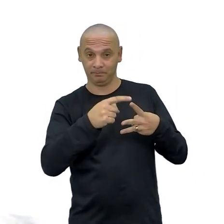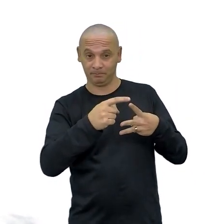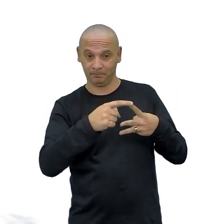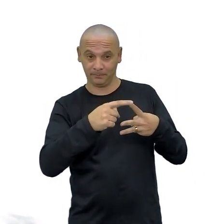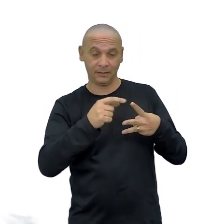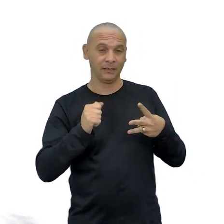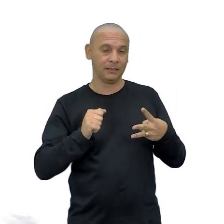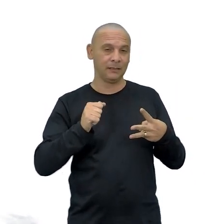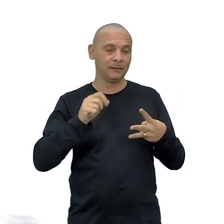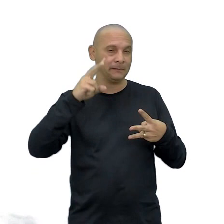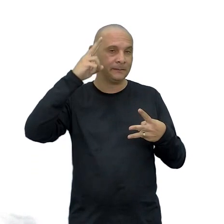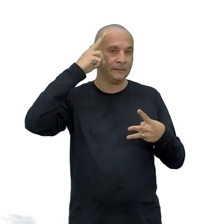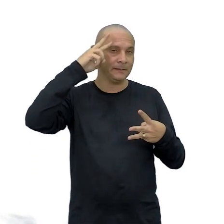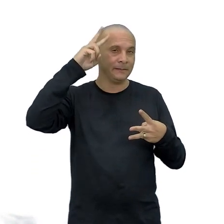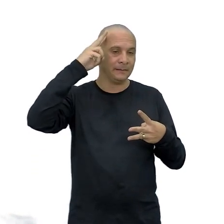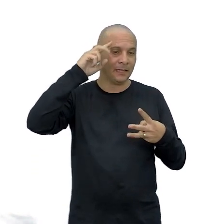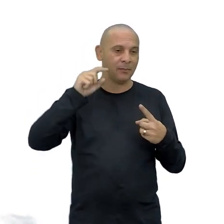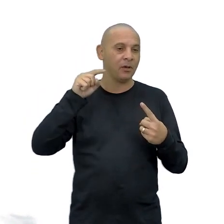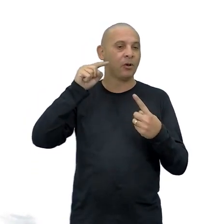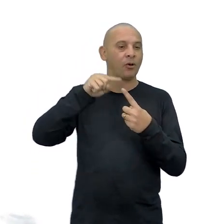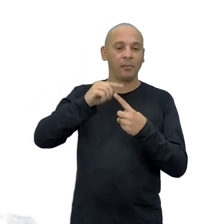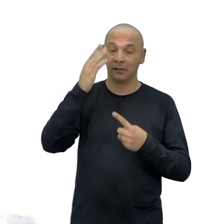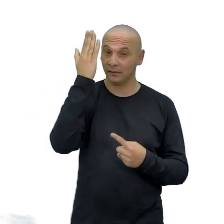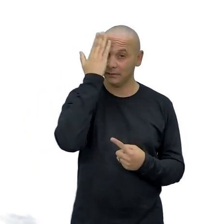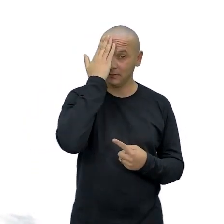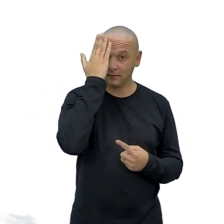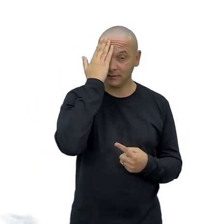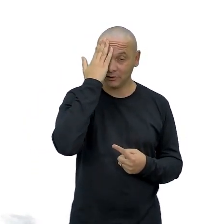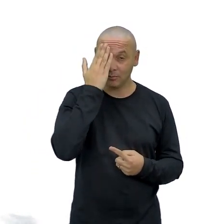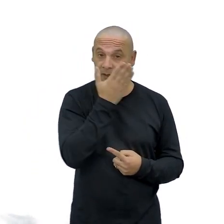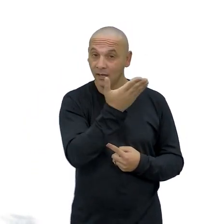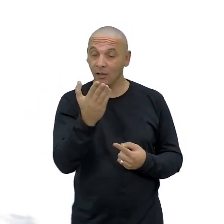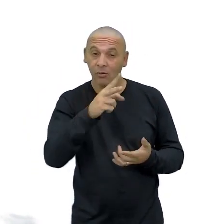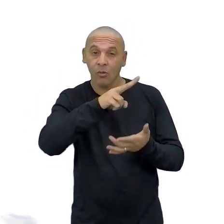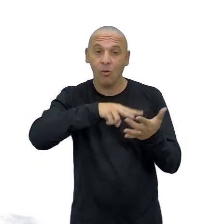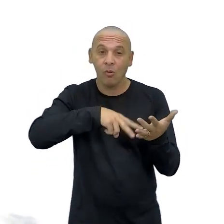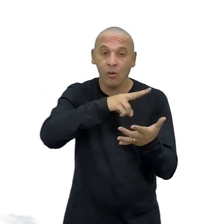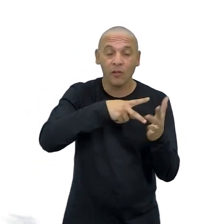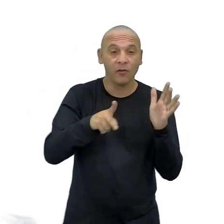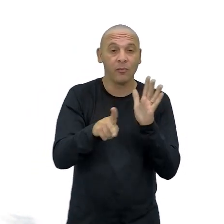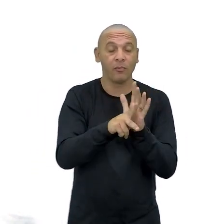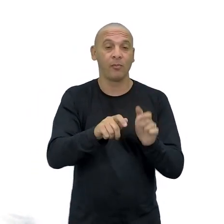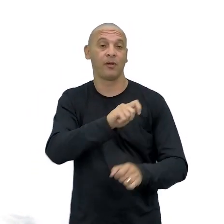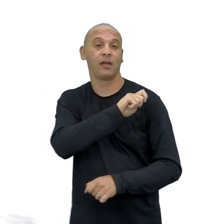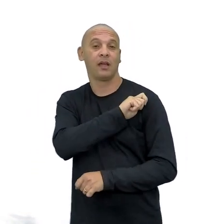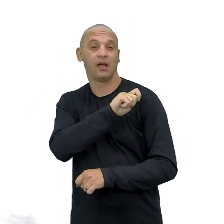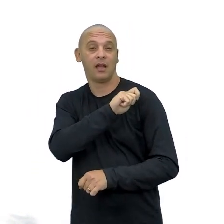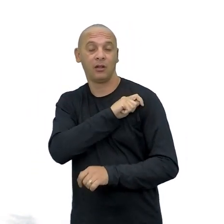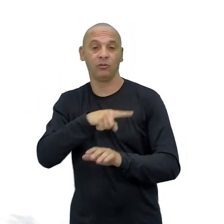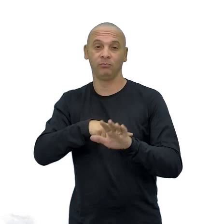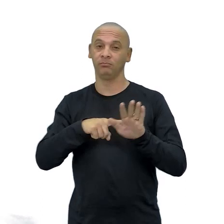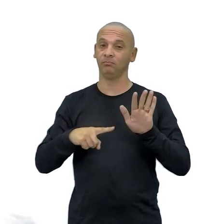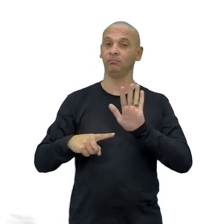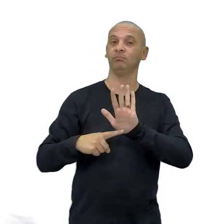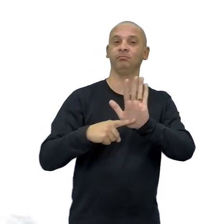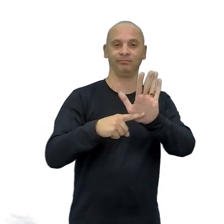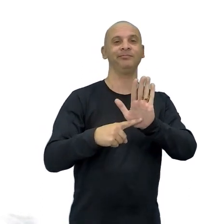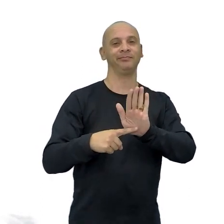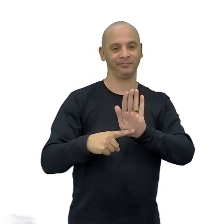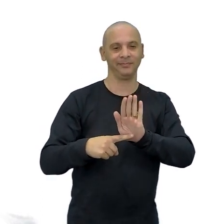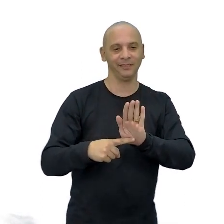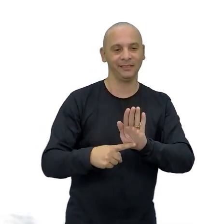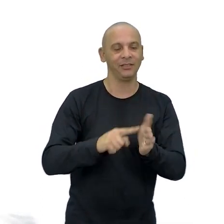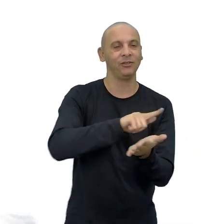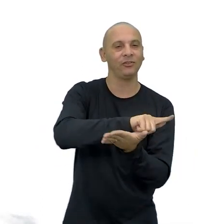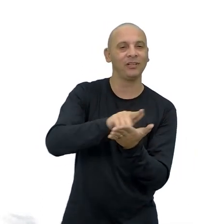revisitando reflexões acerca da compreensão leitora para engajar e potencializar o protagonismo dos estudantes